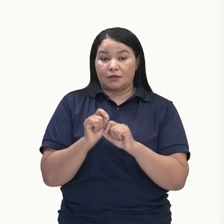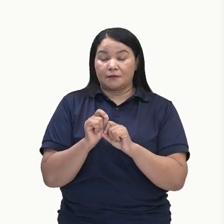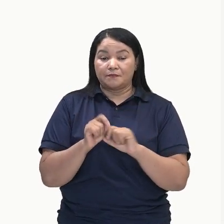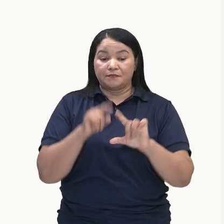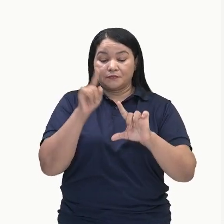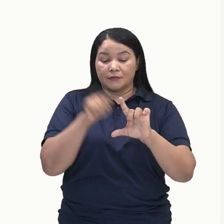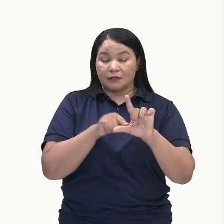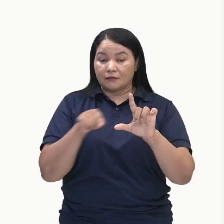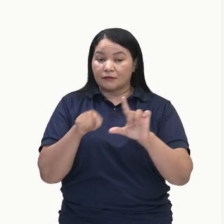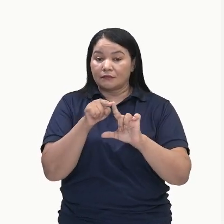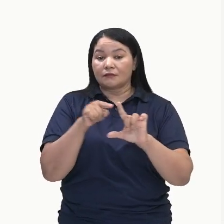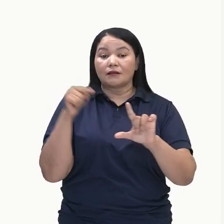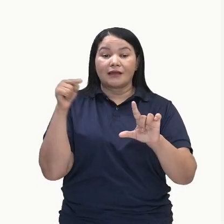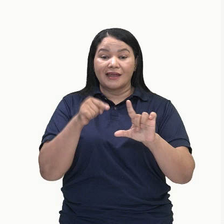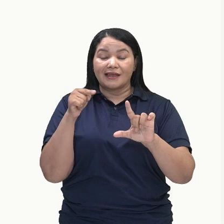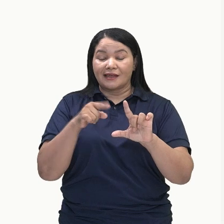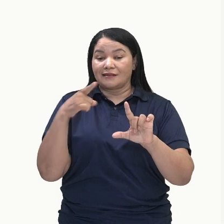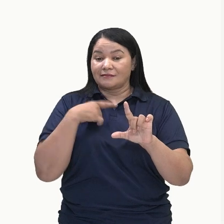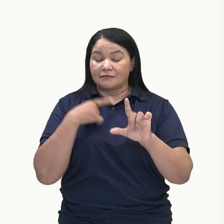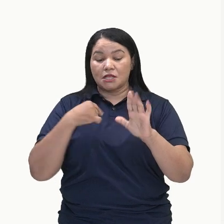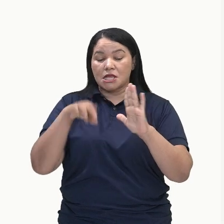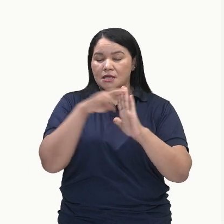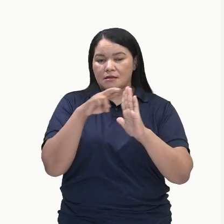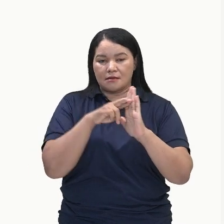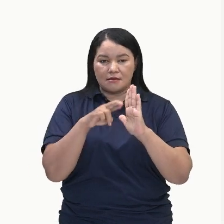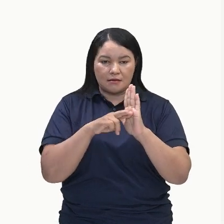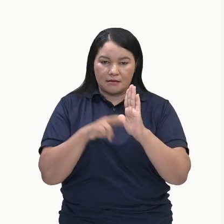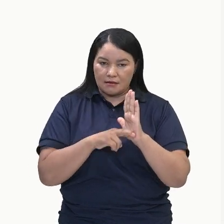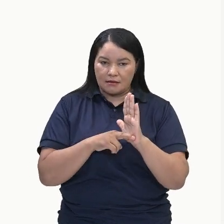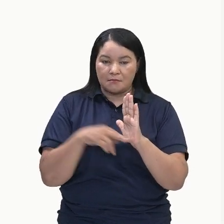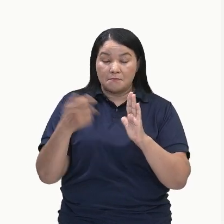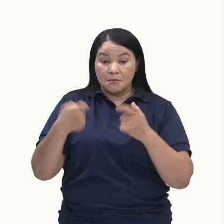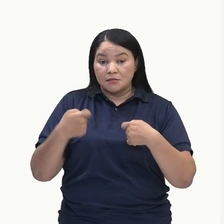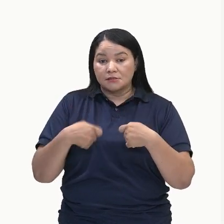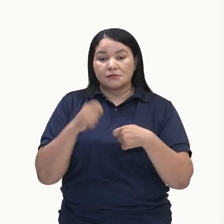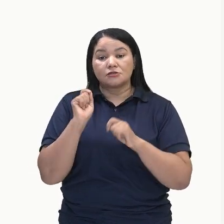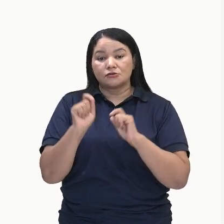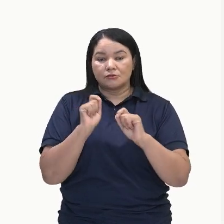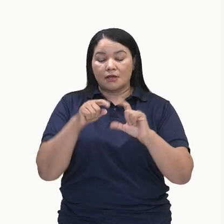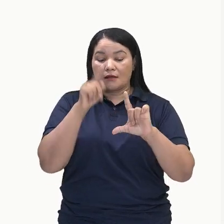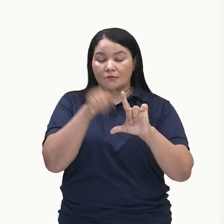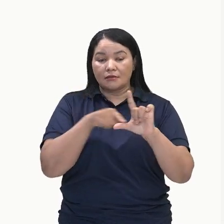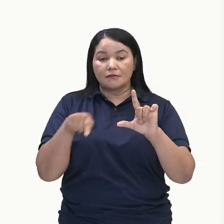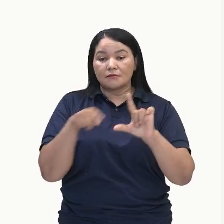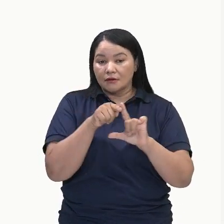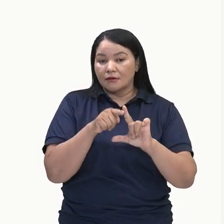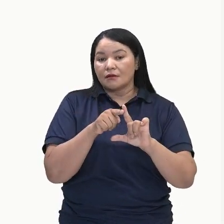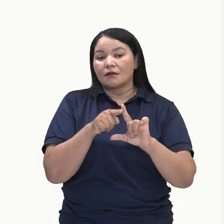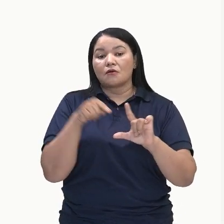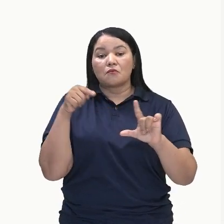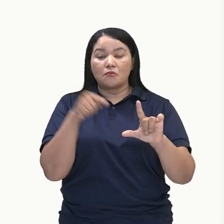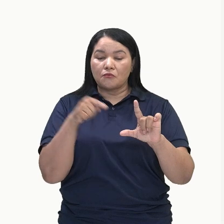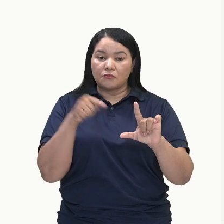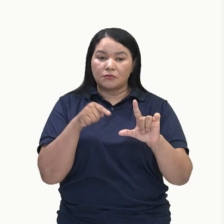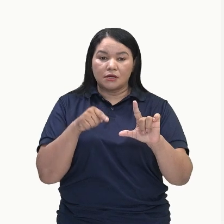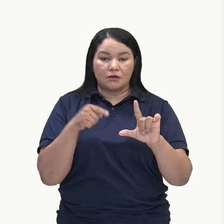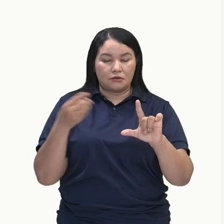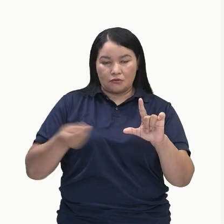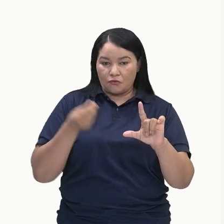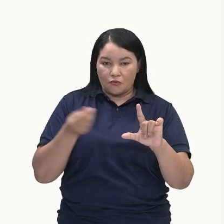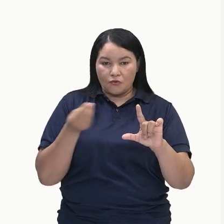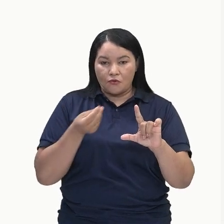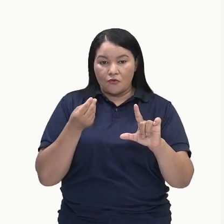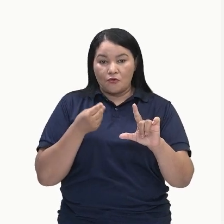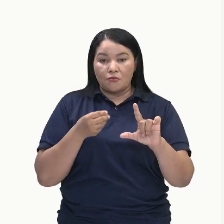Qual é o critério? Qual é a regra? O que é necessário para que um triângulo venha a existir, para que a união ali de